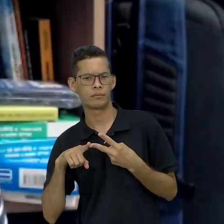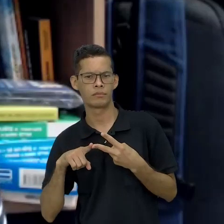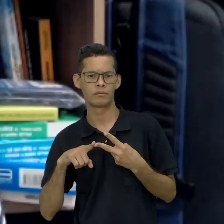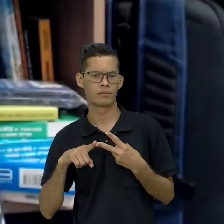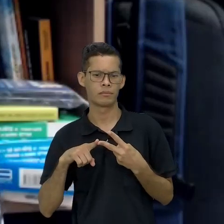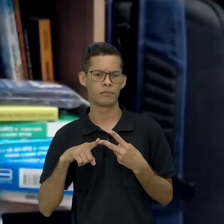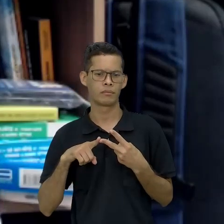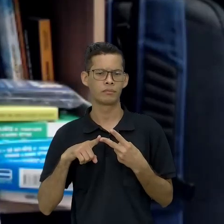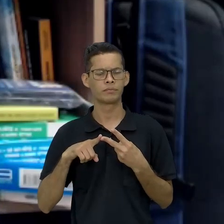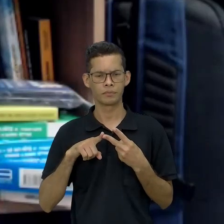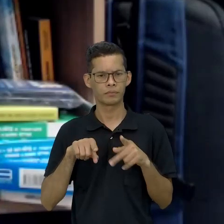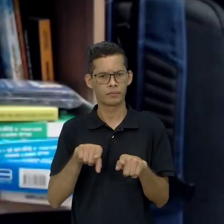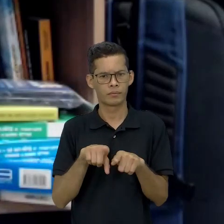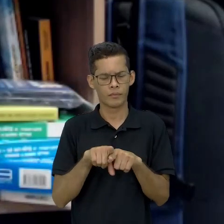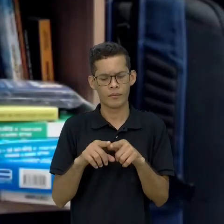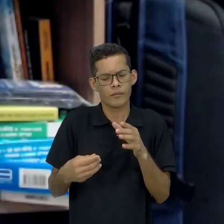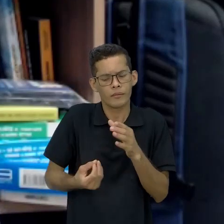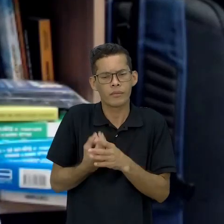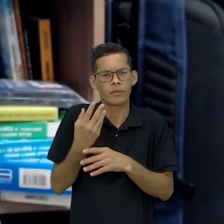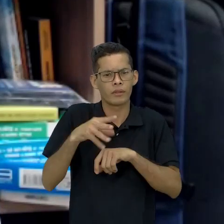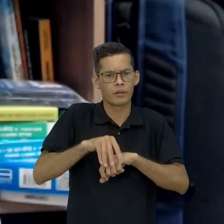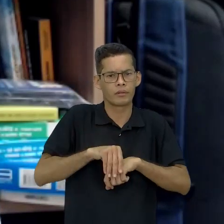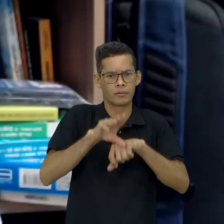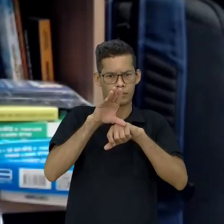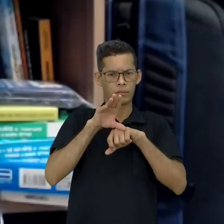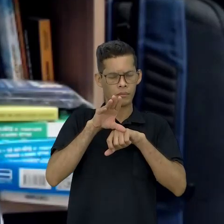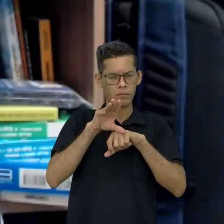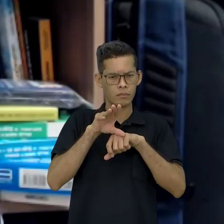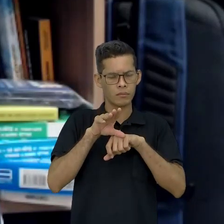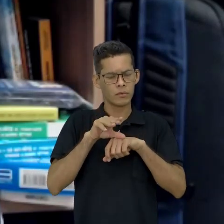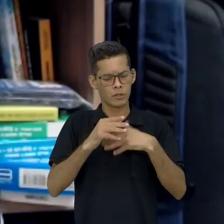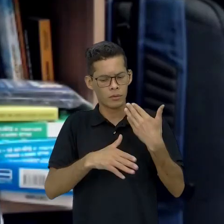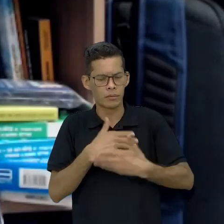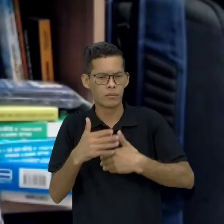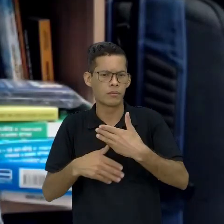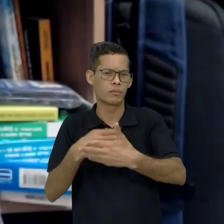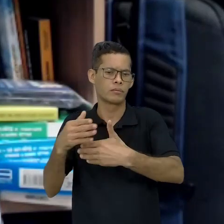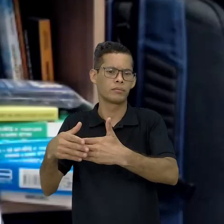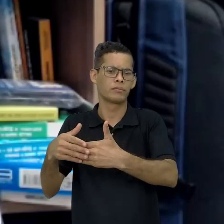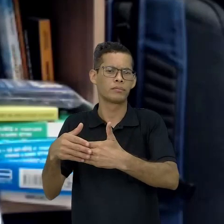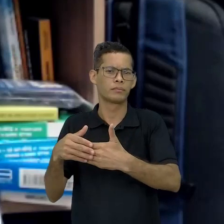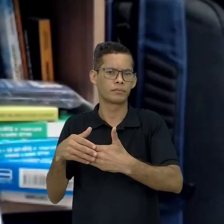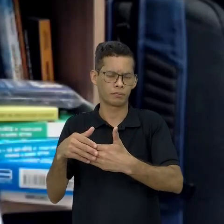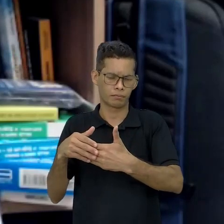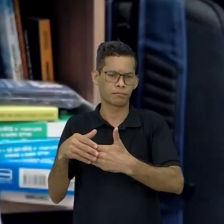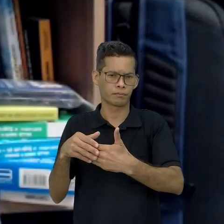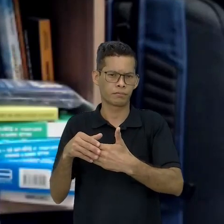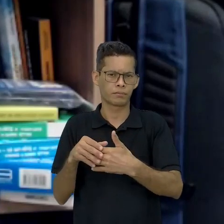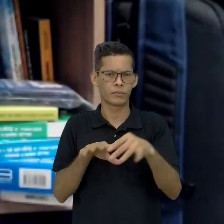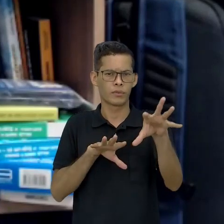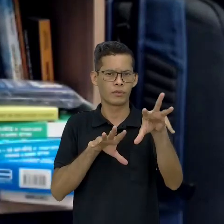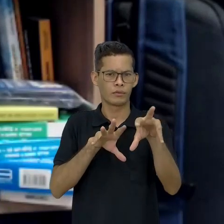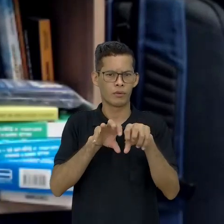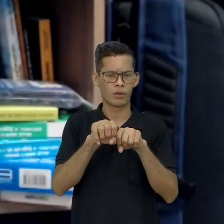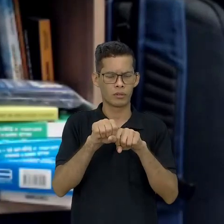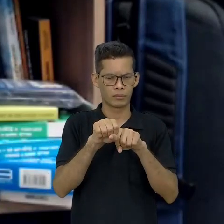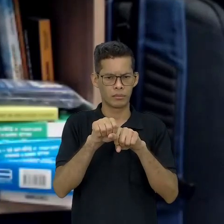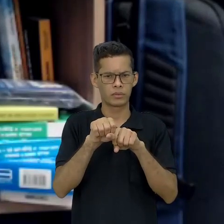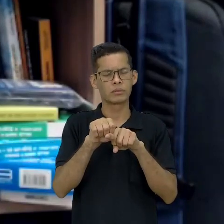de construção do conhecimento e processo de formação